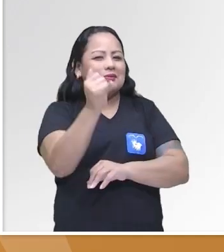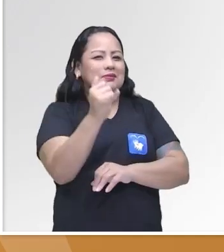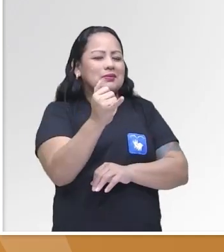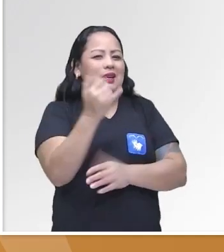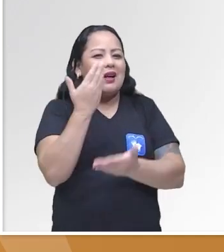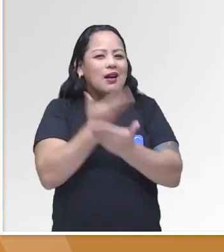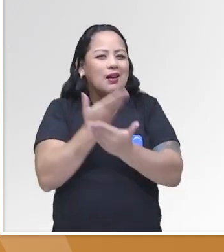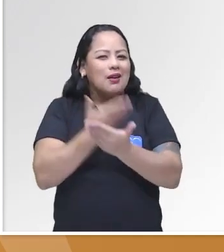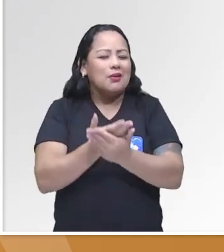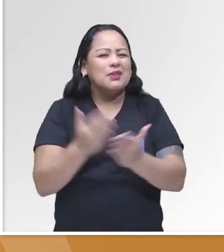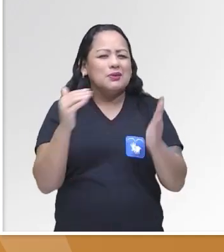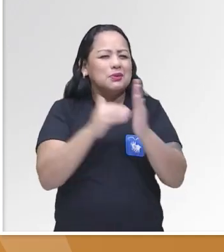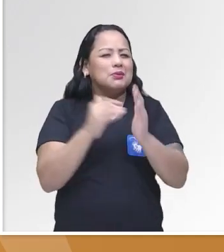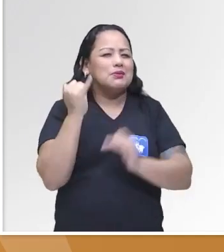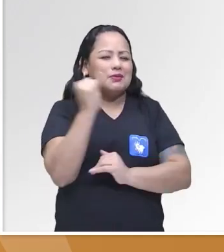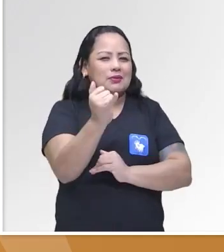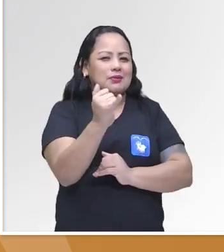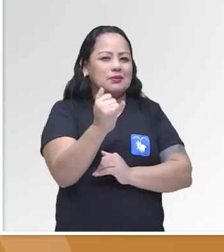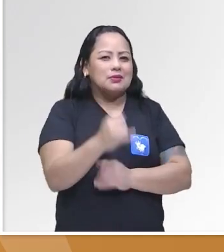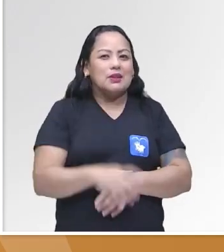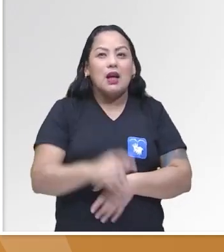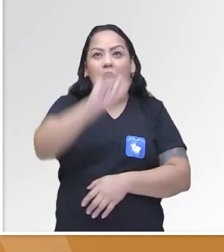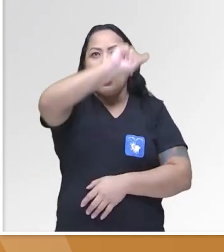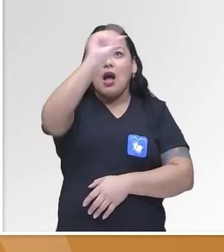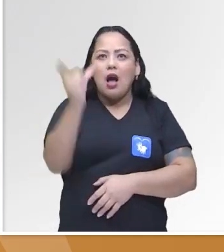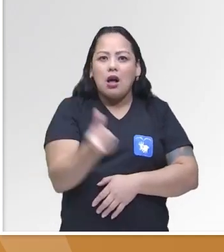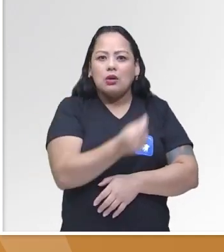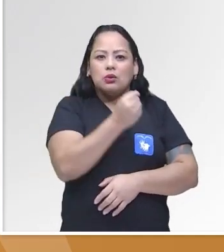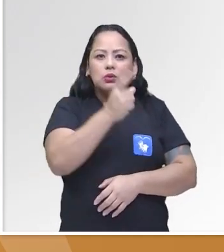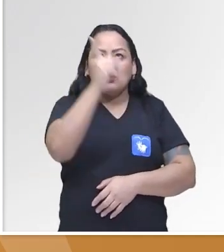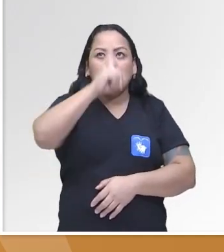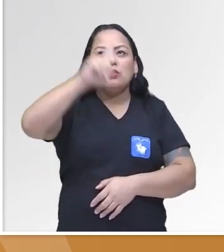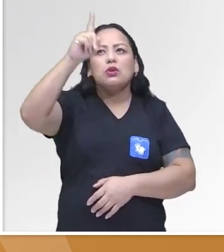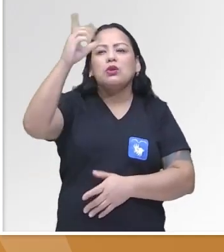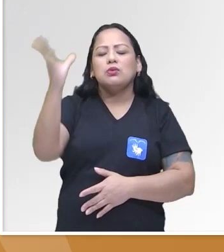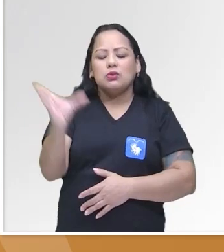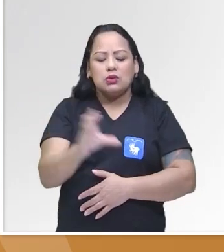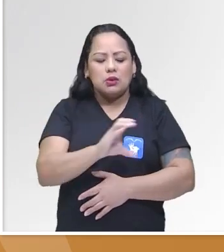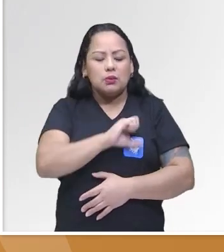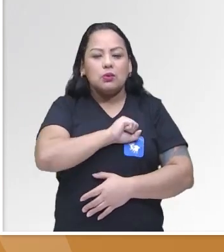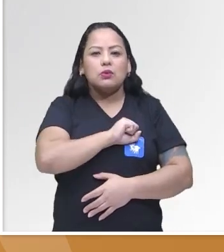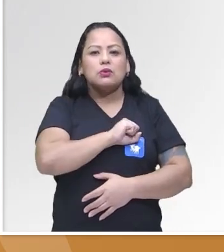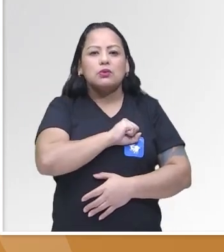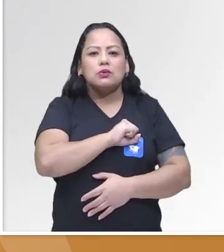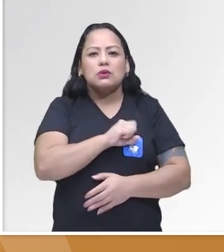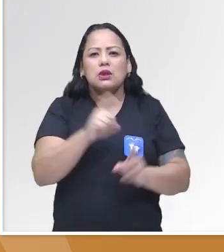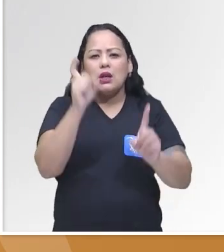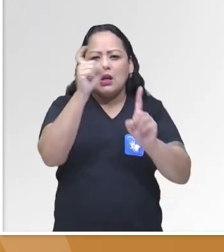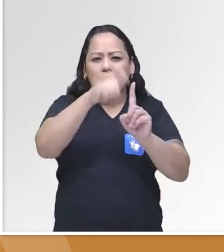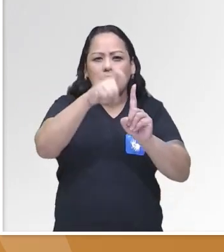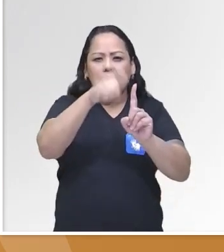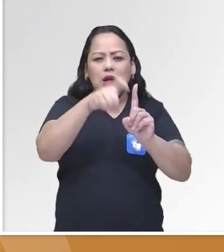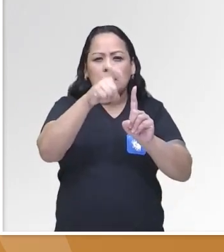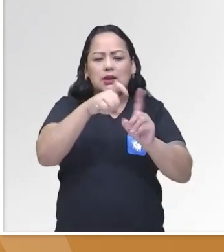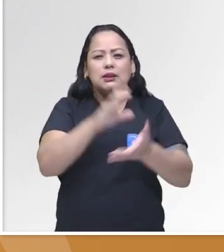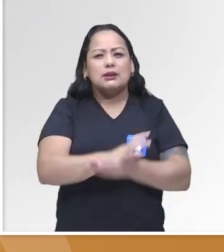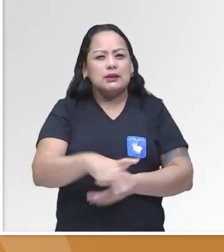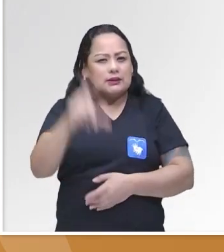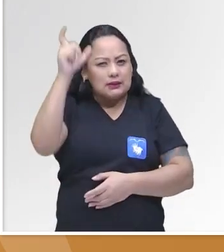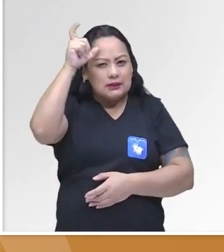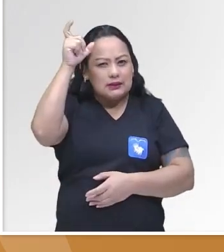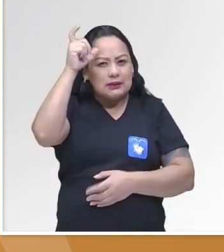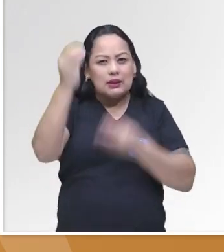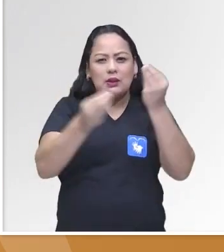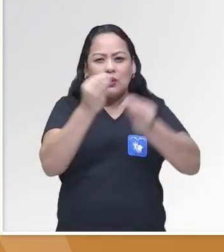na última aula? A lua, o deus do amor, a própria lenda do Anhangá, que nada mais é do